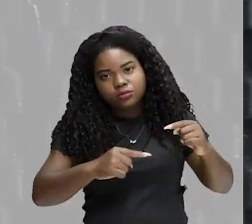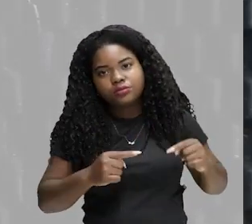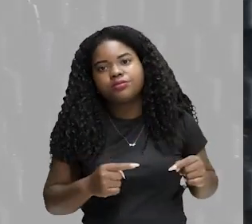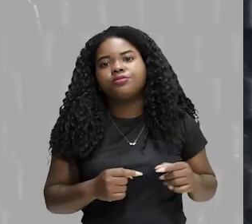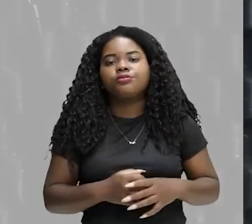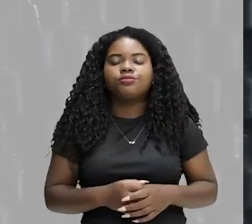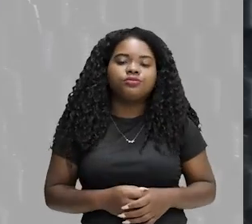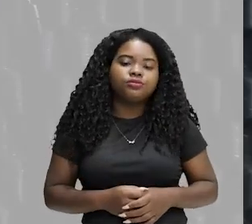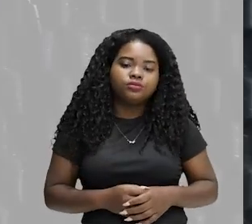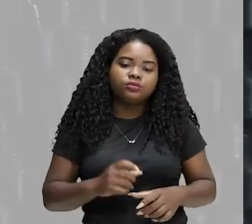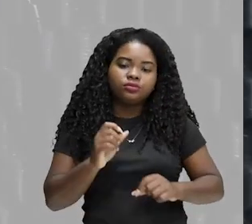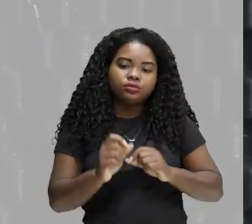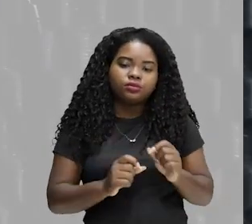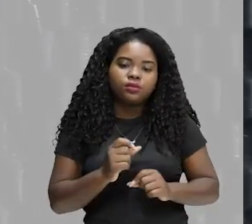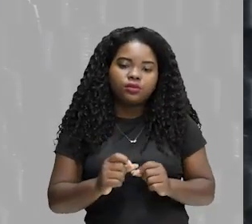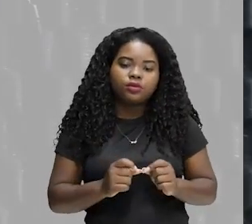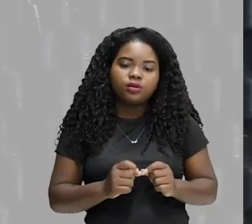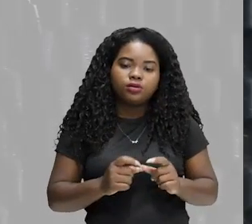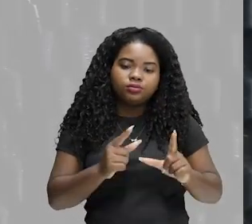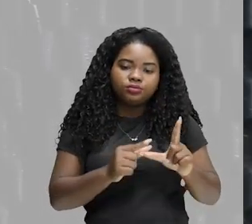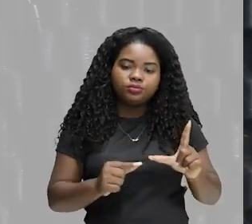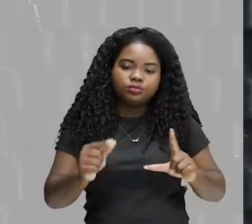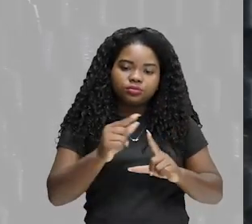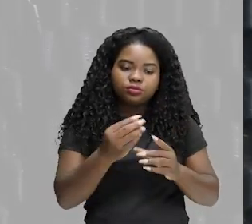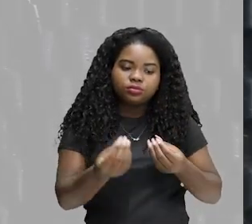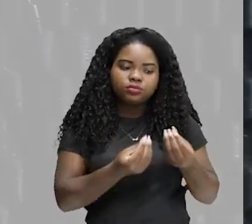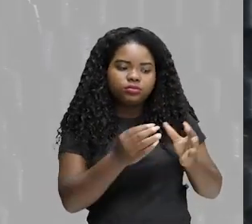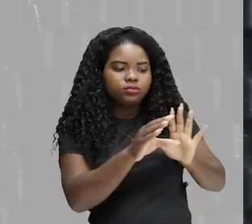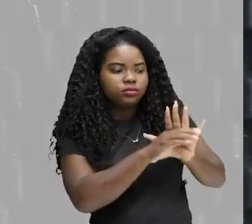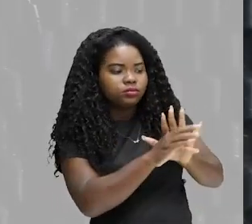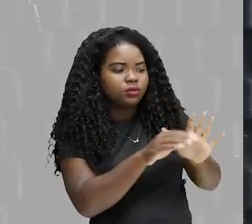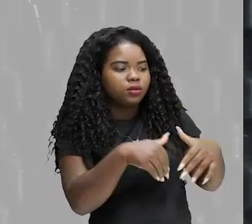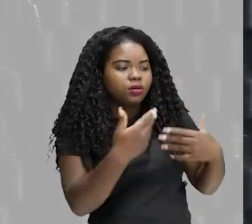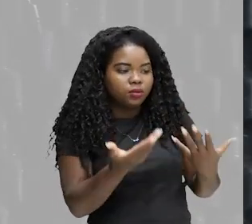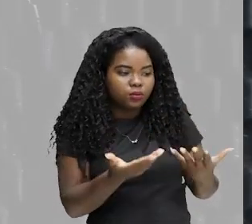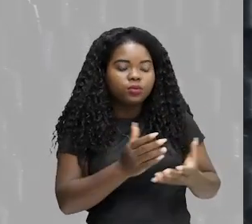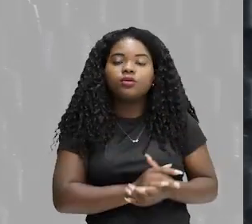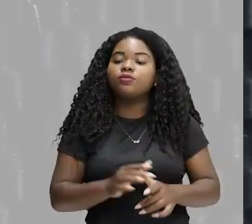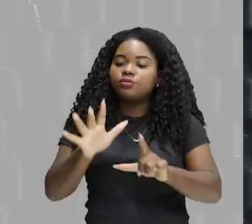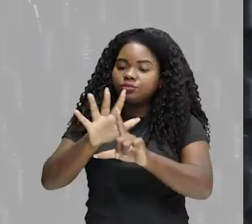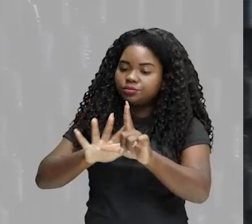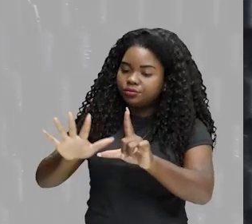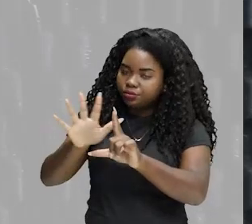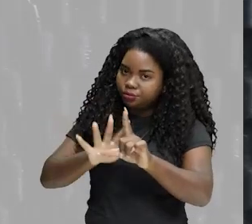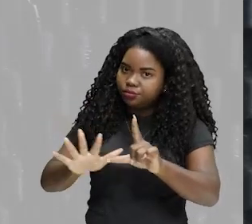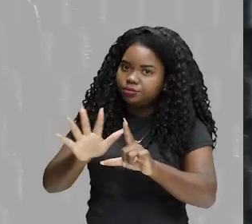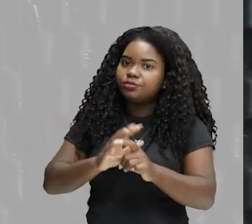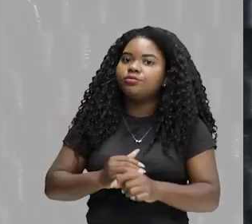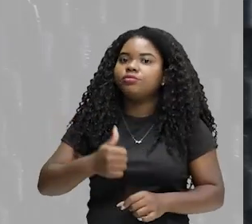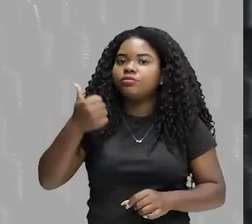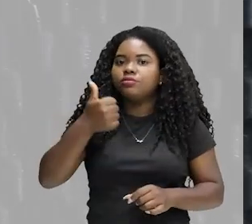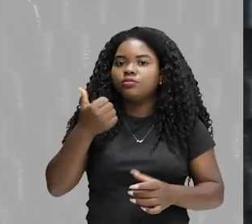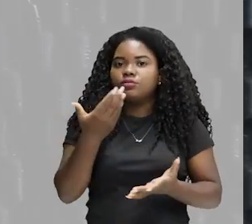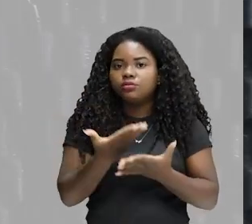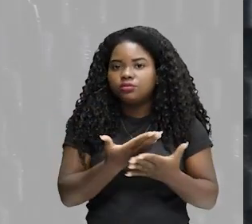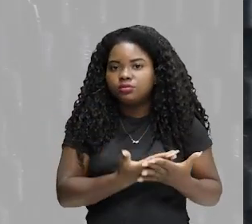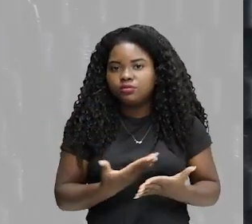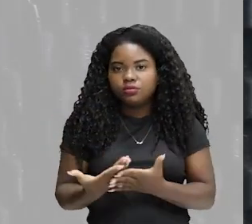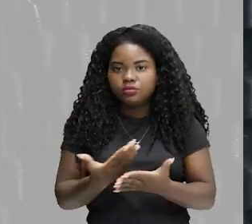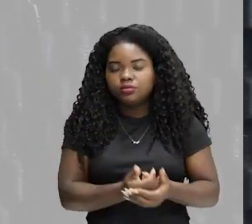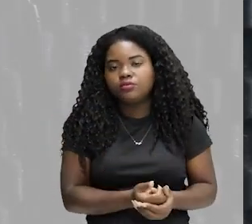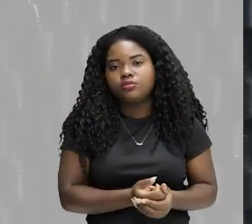sobre função logarítmica. Se você não lembrar como é a definição, vai lá, acessa uma das nossas primeiras aulas. Se você não lembra as